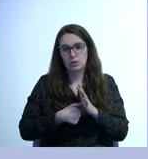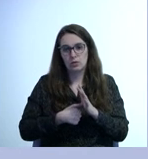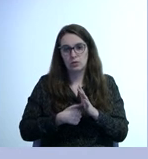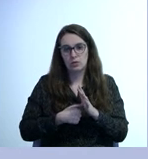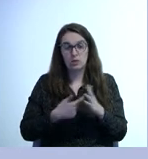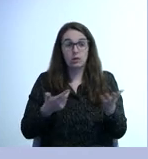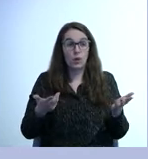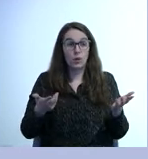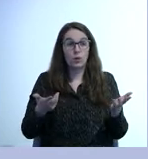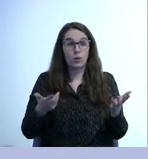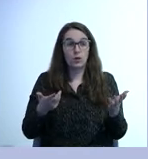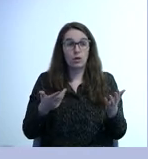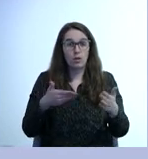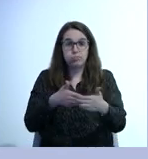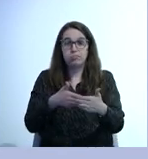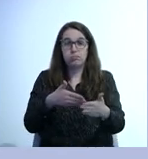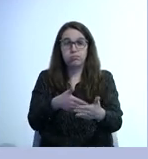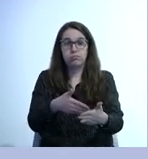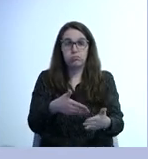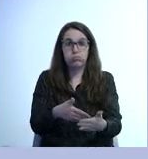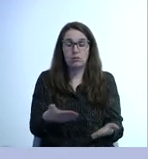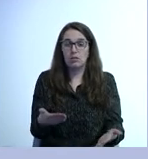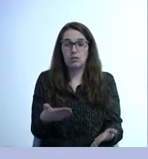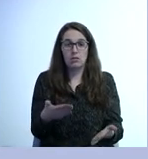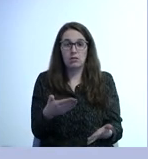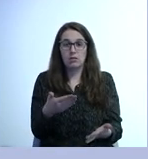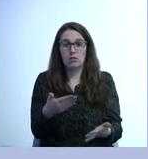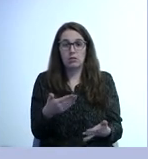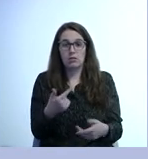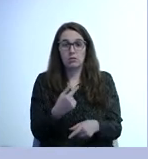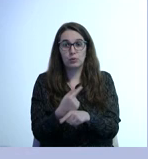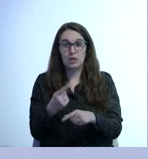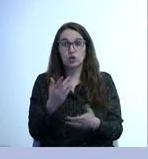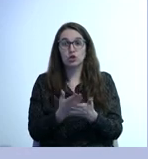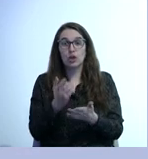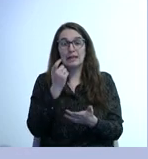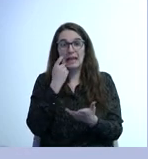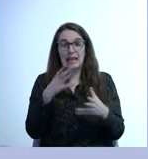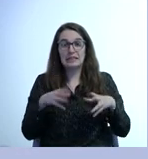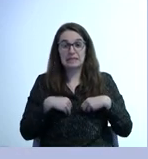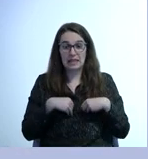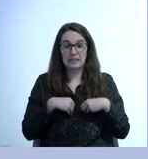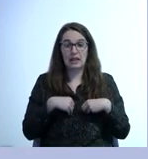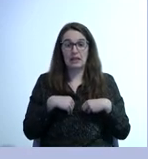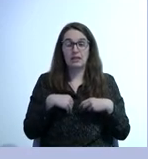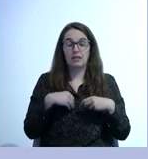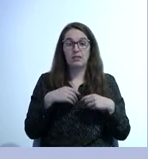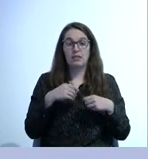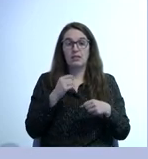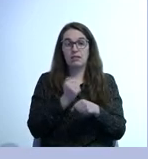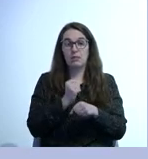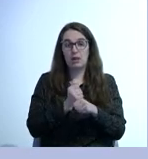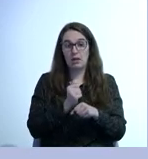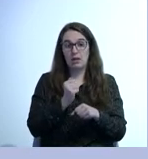É que está bloqueado por todos os lados, não é? Só quem aceitar esquemas